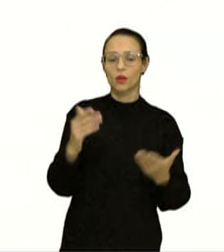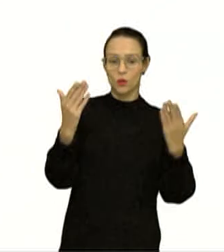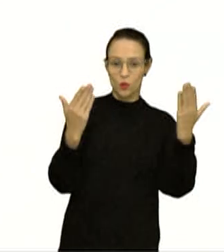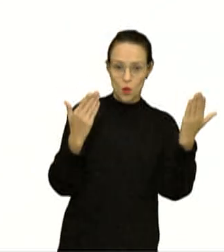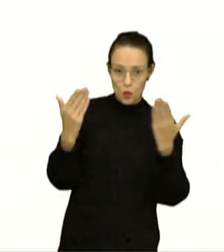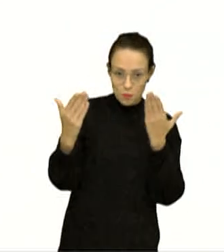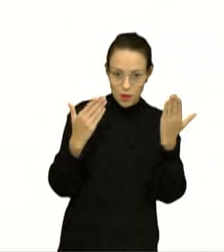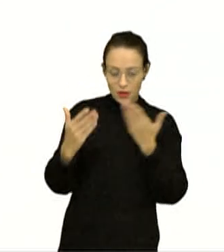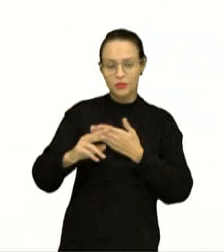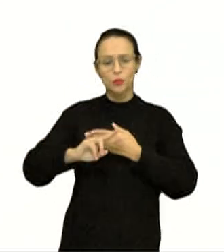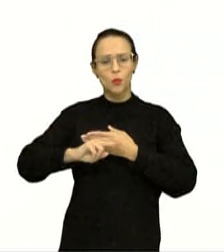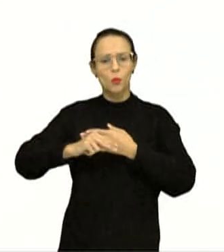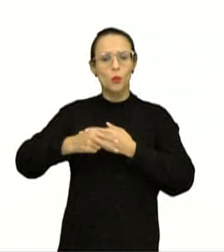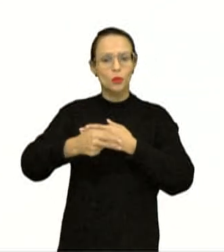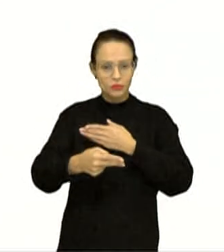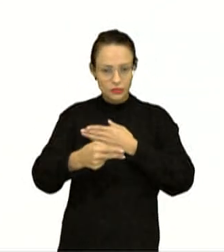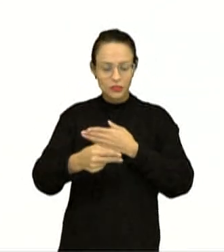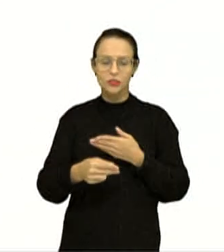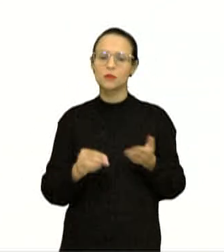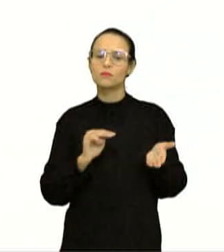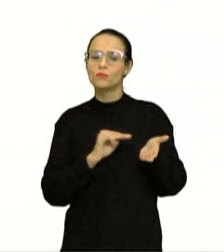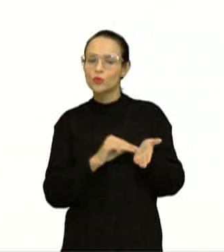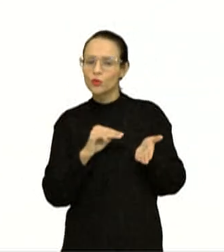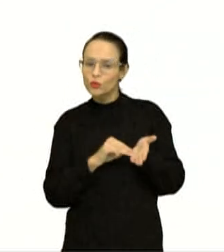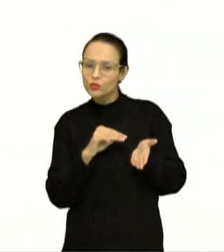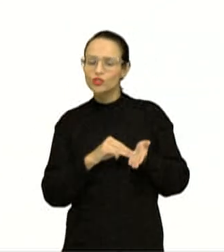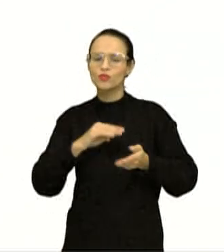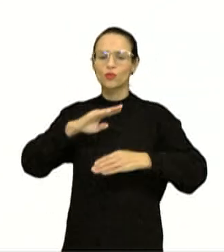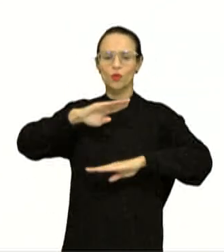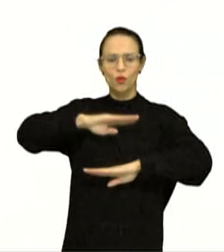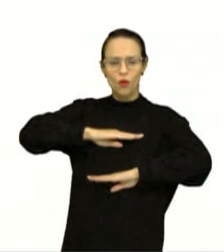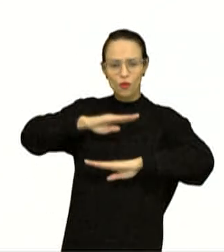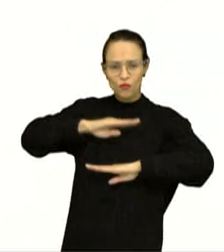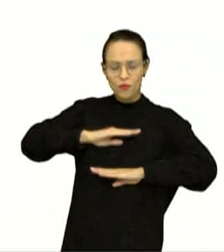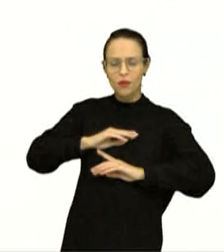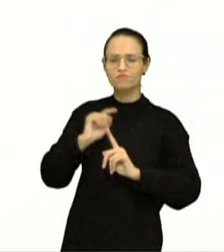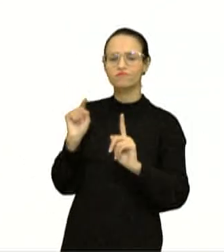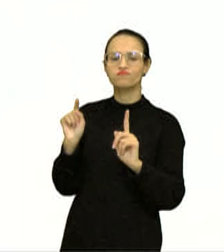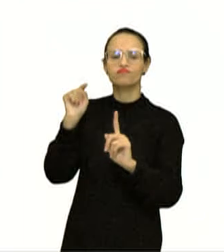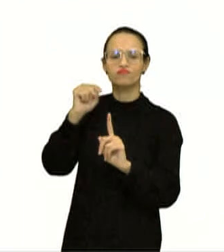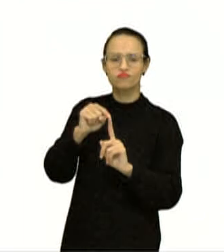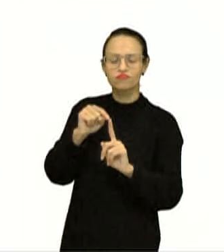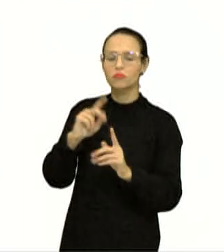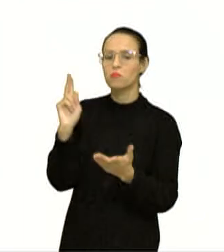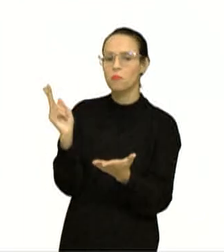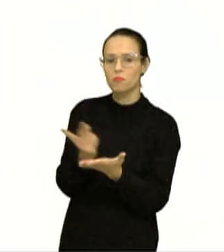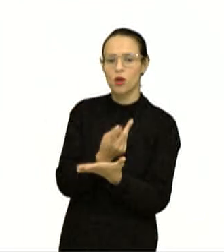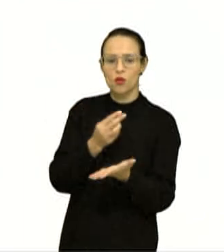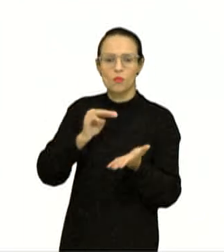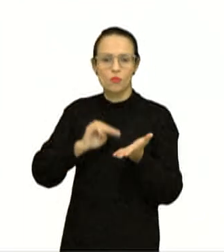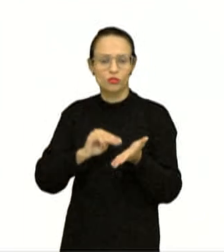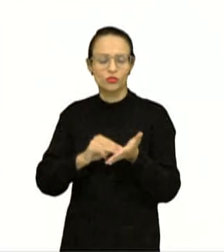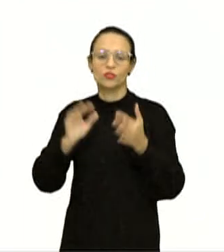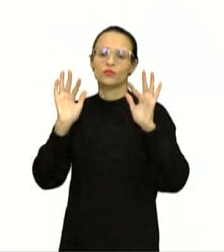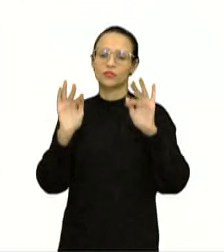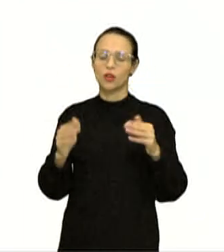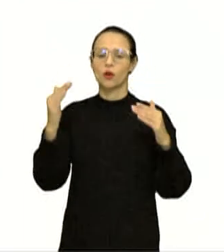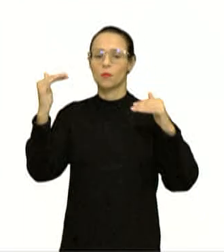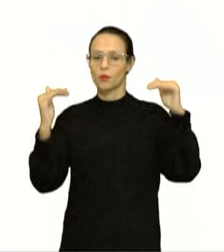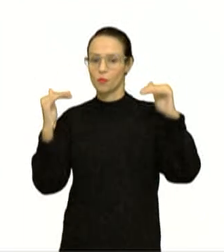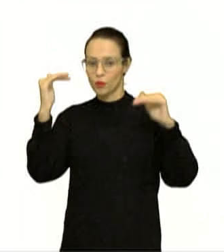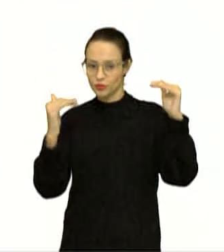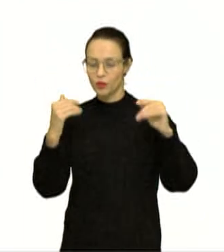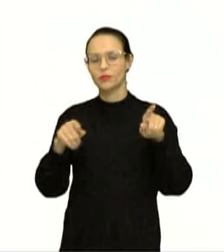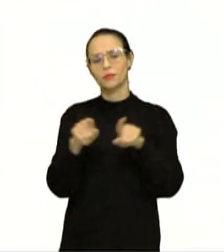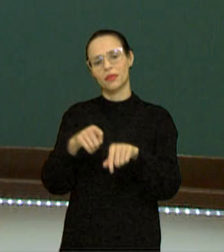comparativa, concessiva, condicional, conformativa, consecutiva, causal, final, proporcional